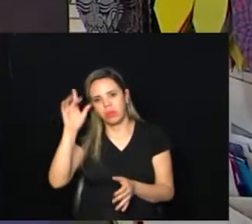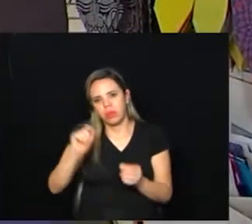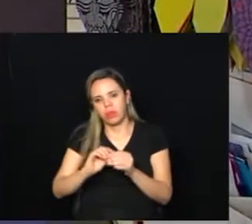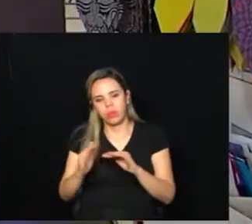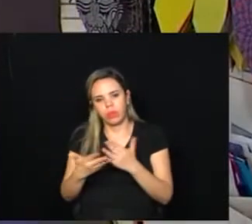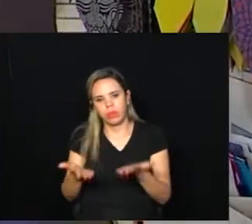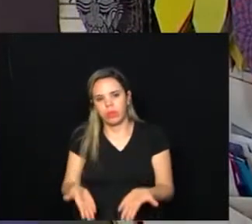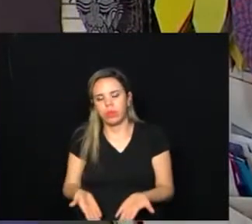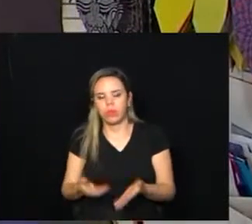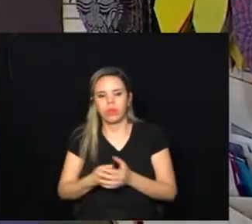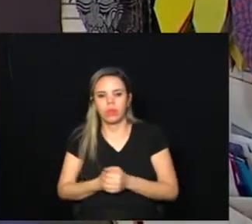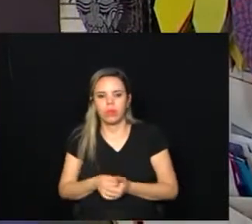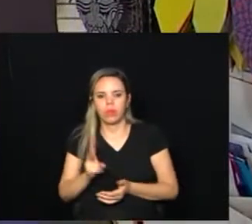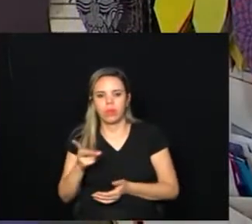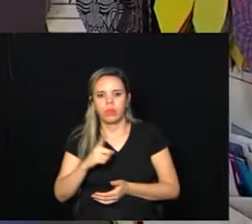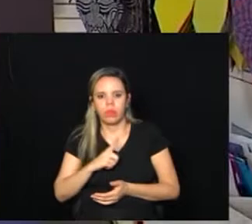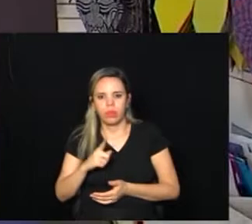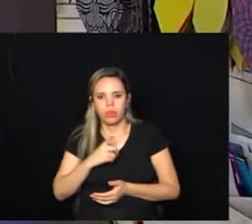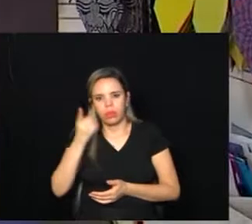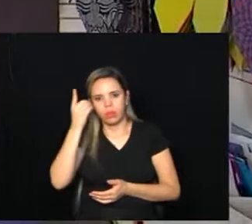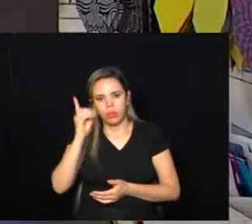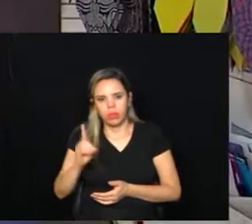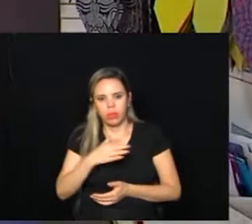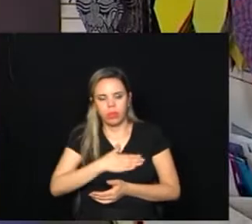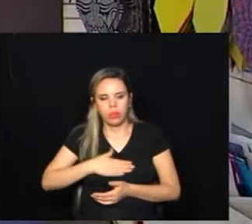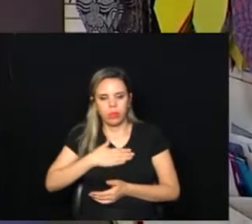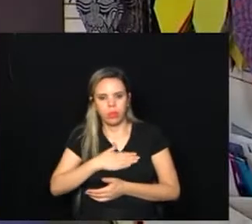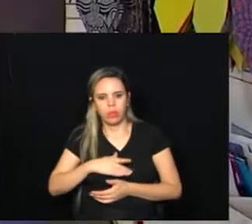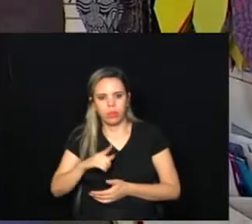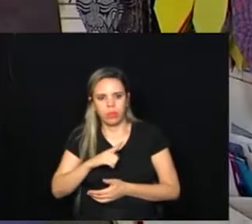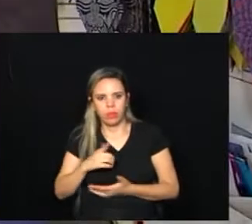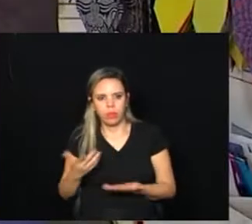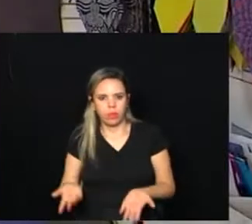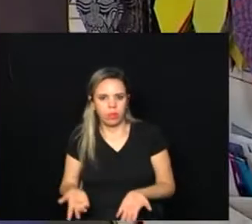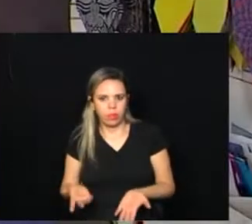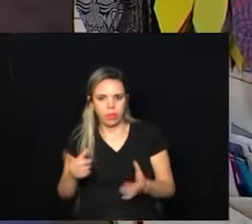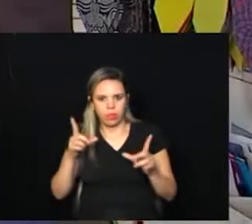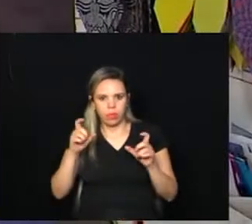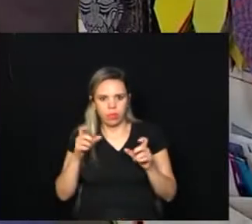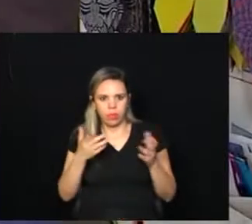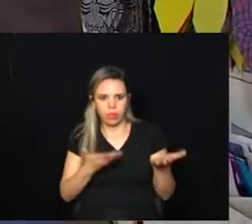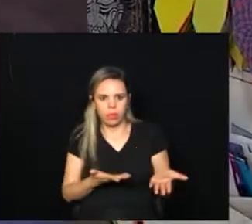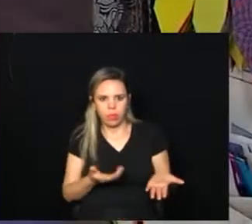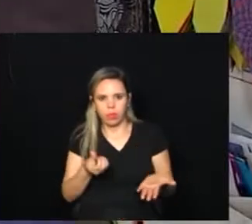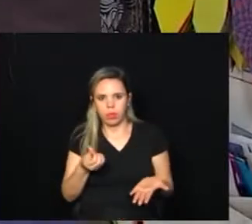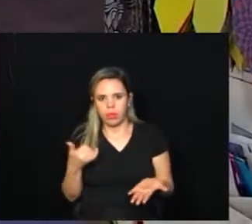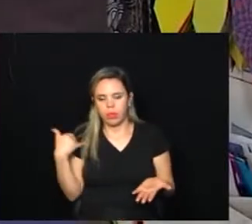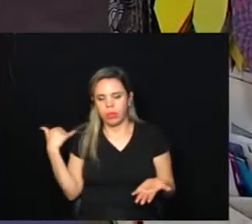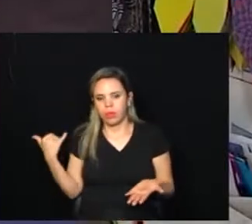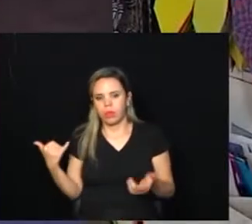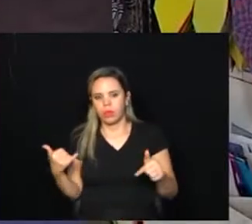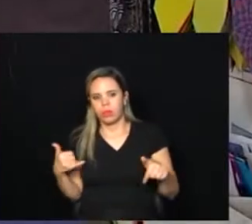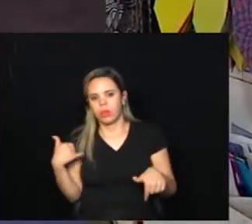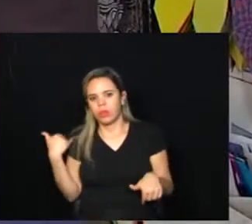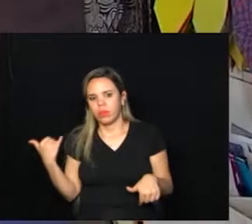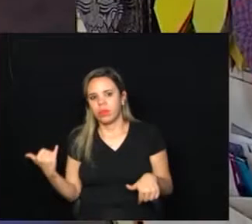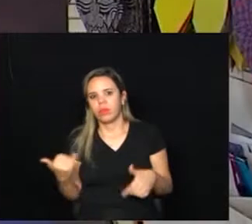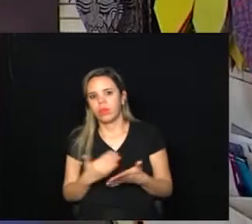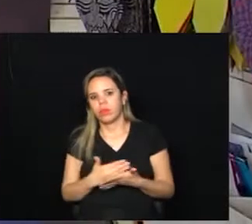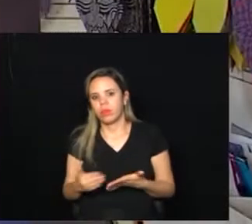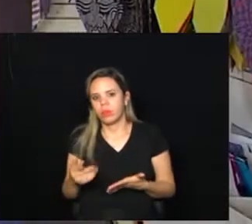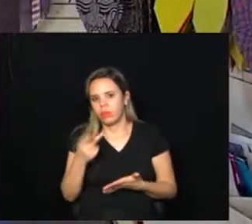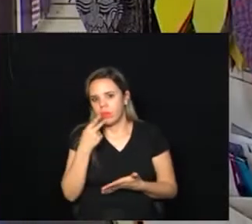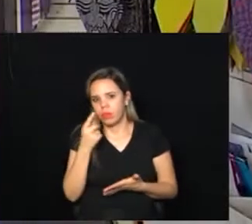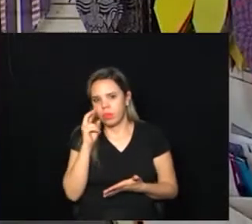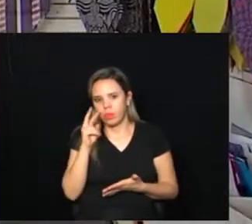bairro. Você sempre teve esse dom? Sempre gostei de... Eu tenho fotos aí, tudo com 6 anos, 7 anos. Já é um baita começo. A gente, inclusive,